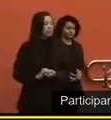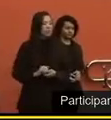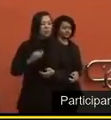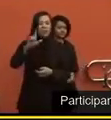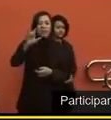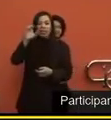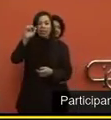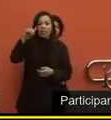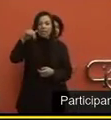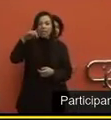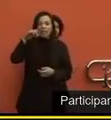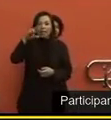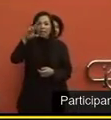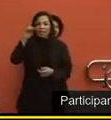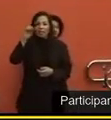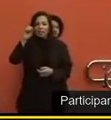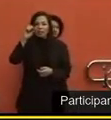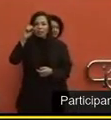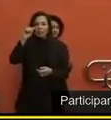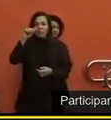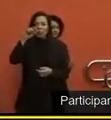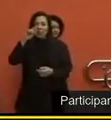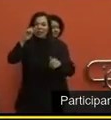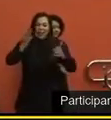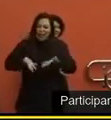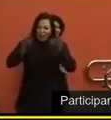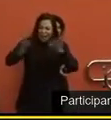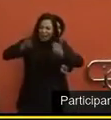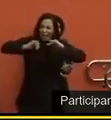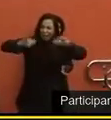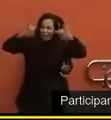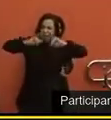Leandro Soares Viegas.